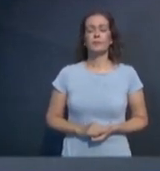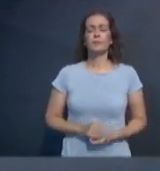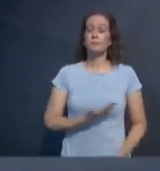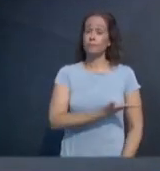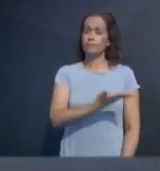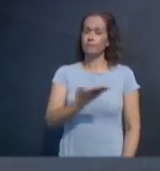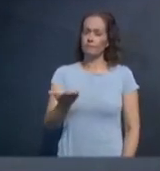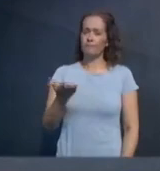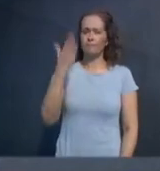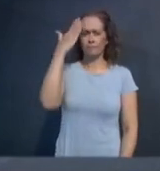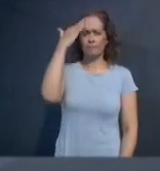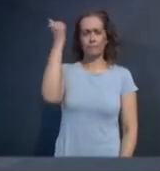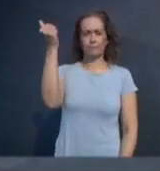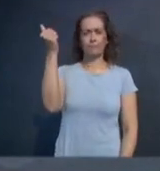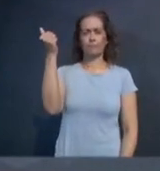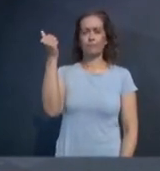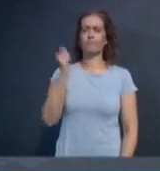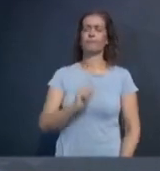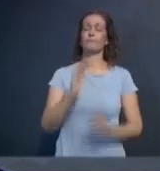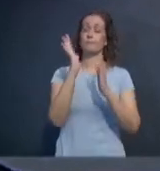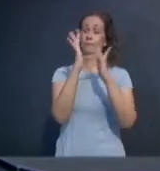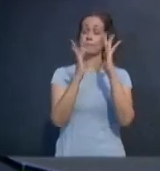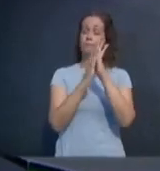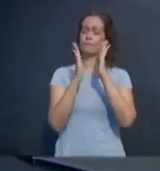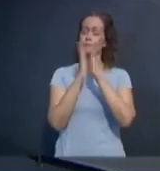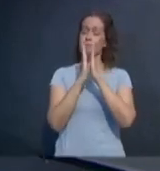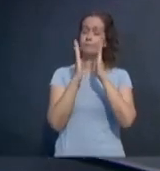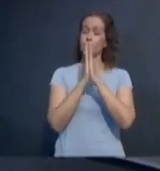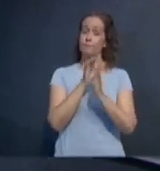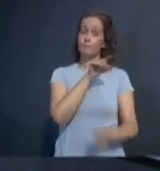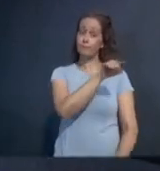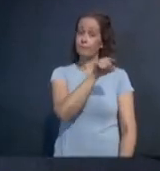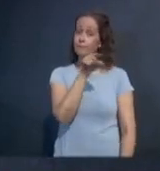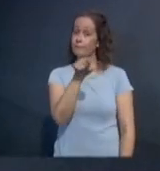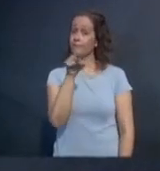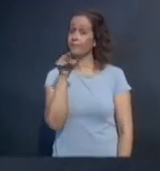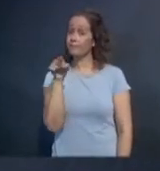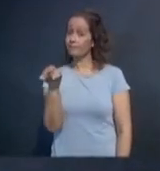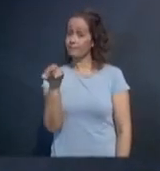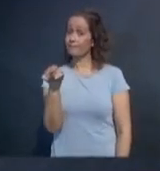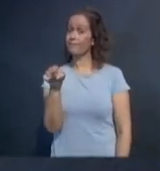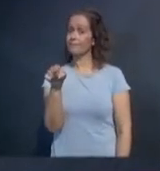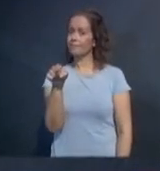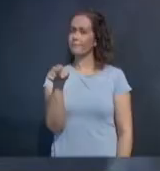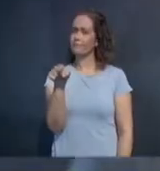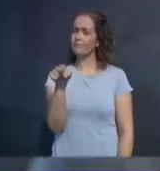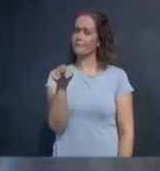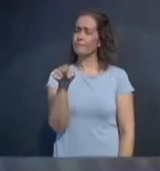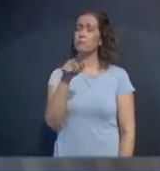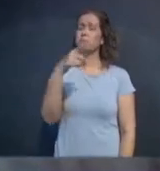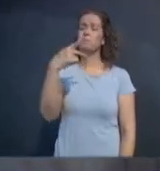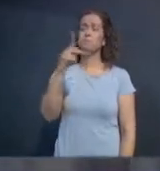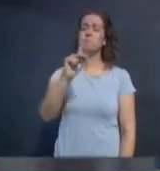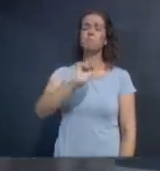Você sabia que Jesus orou por você, citando o seu